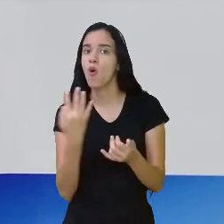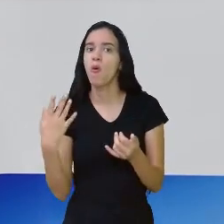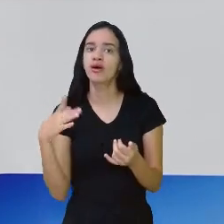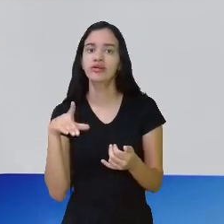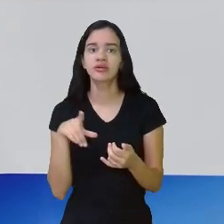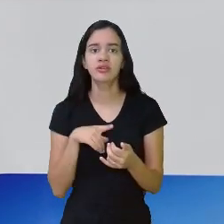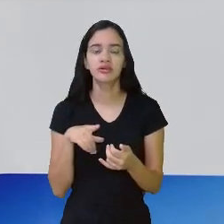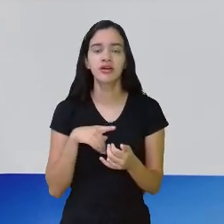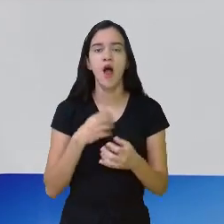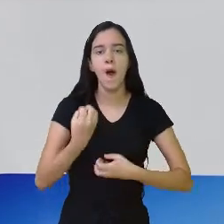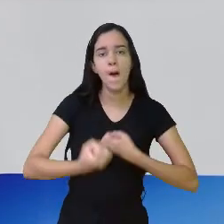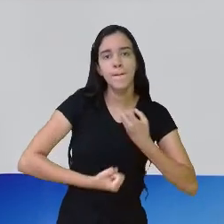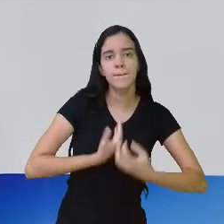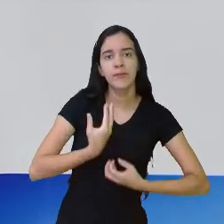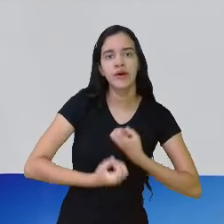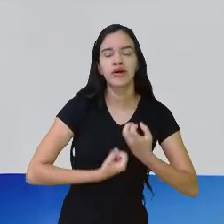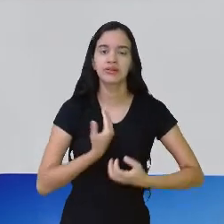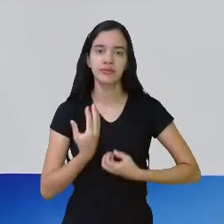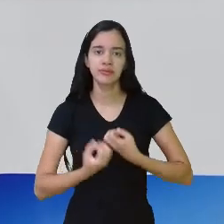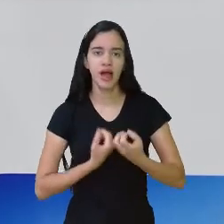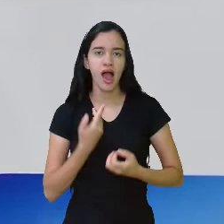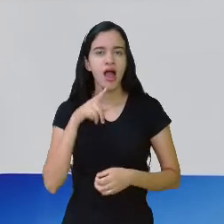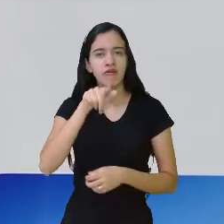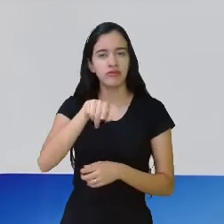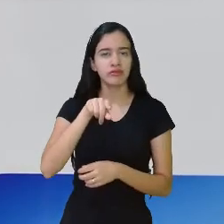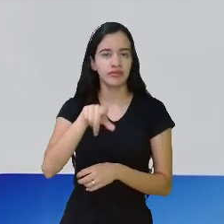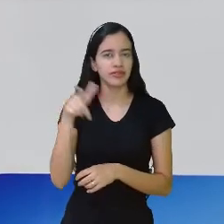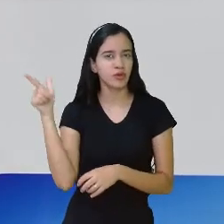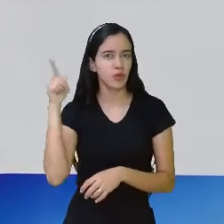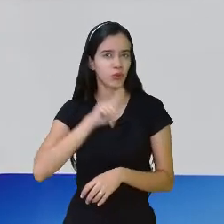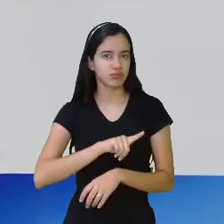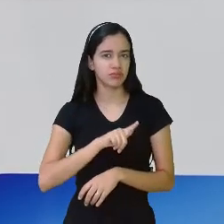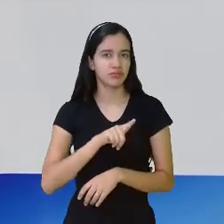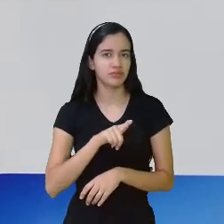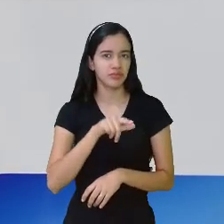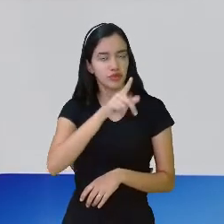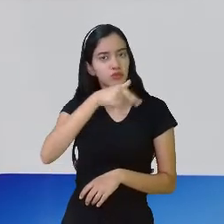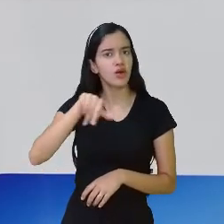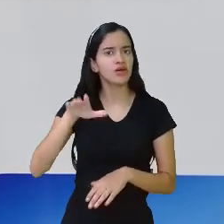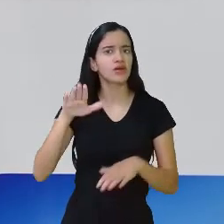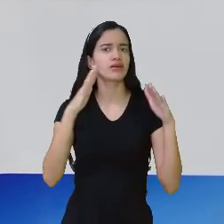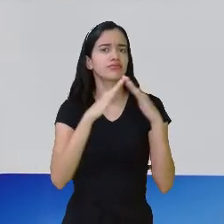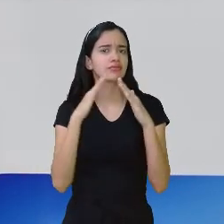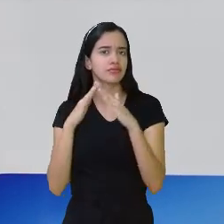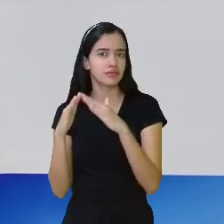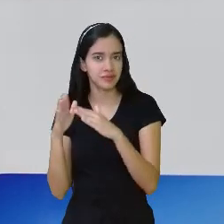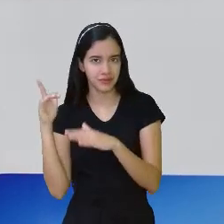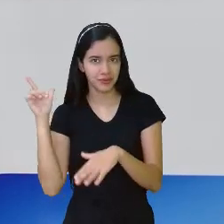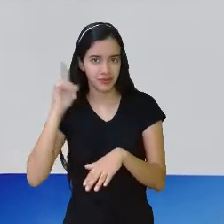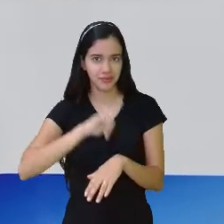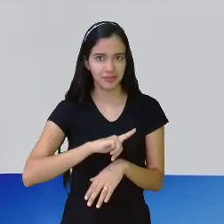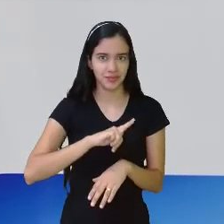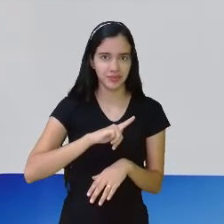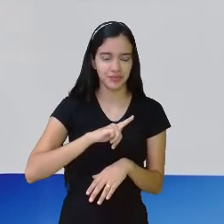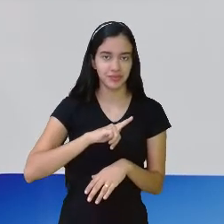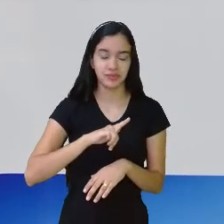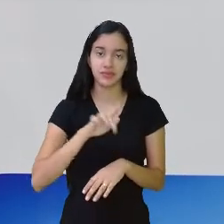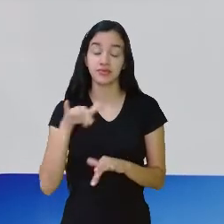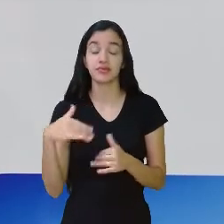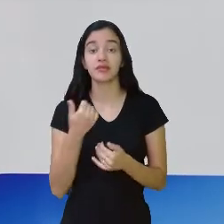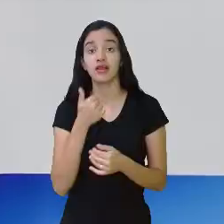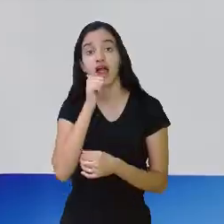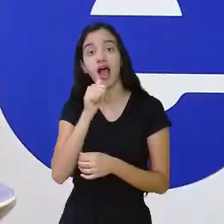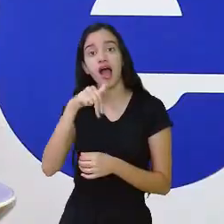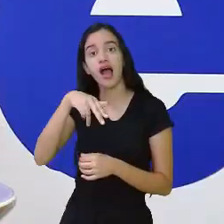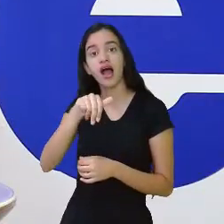tem o poema da Cecília Meirelles. Será que você vai conseguir? E vocês que estão em casa, será que vão conseguir? A Ana